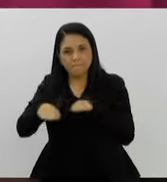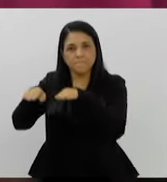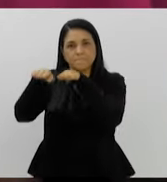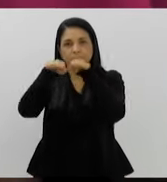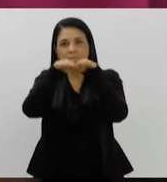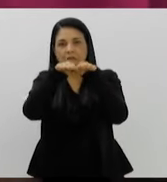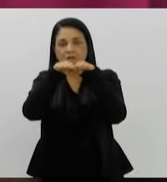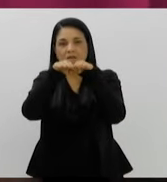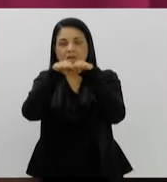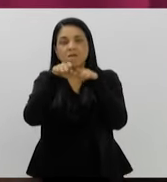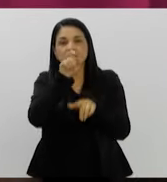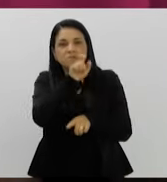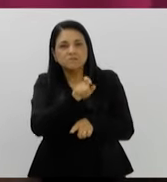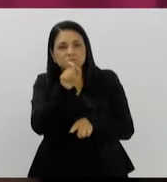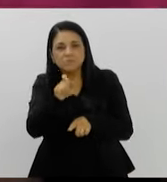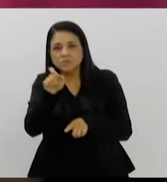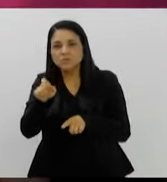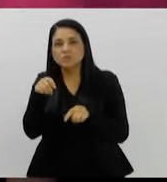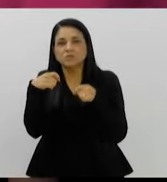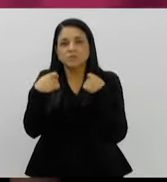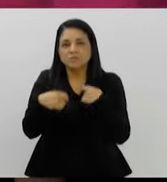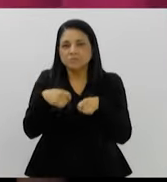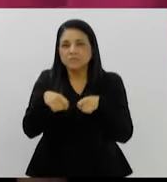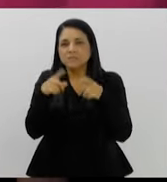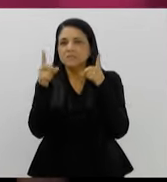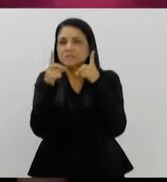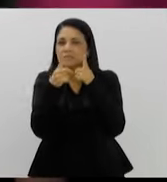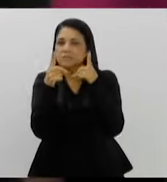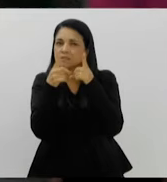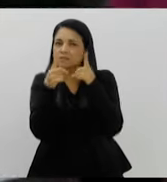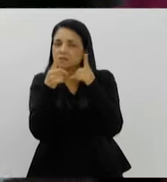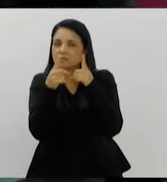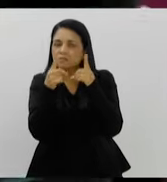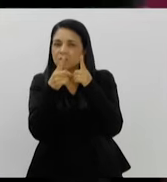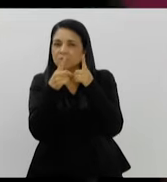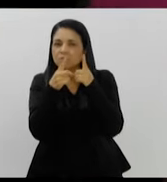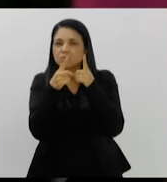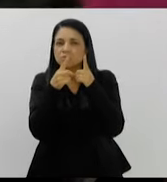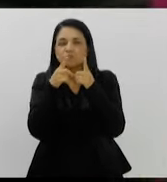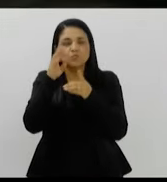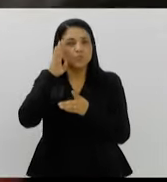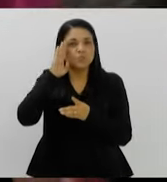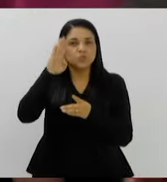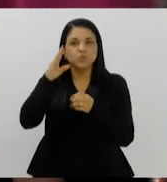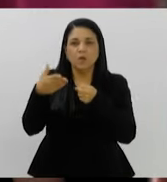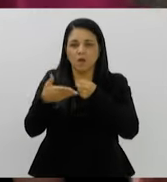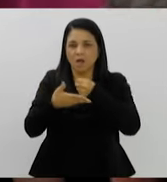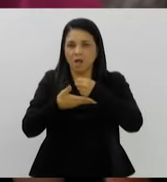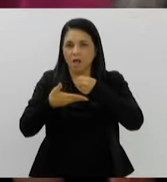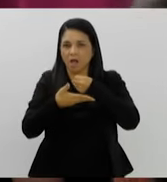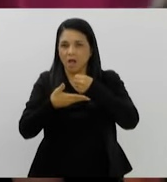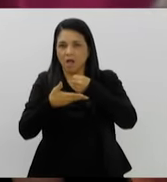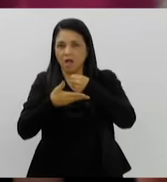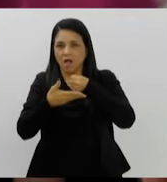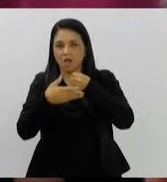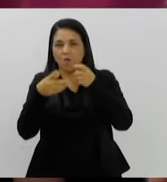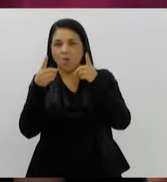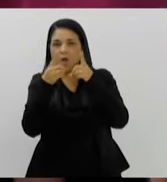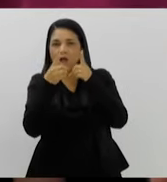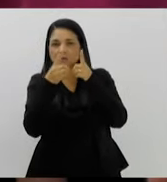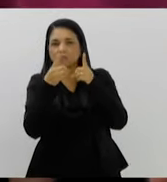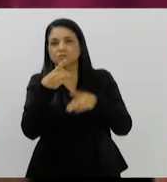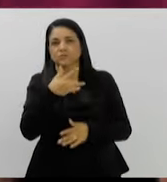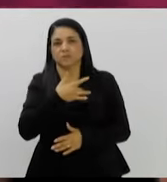pessoas precisam ser atendidas no que é mais básico que é o atendimento à sua